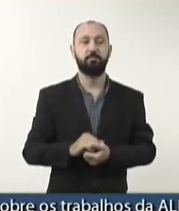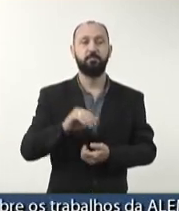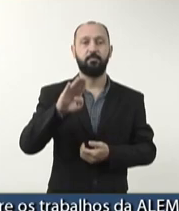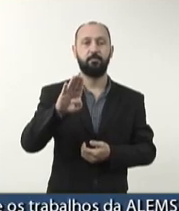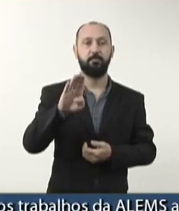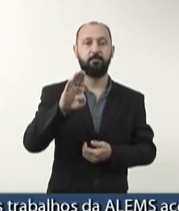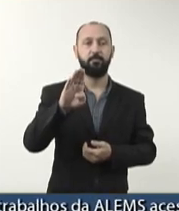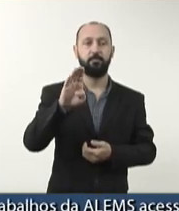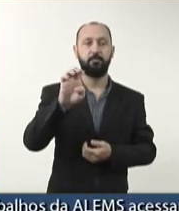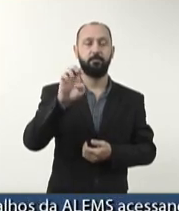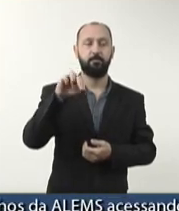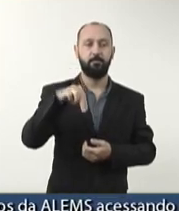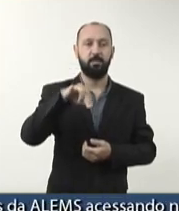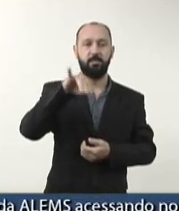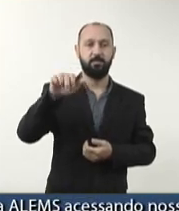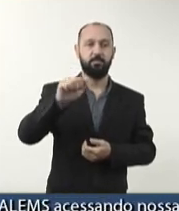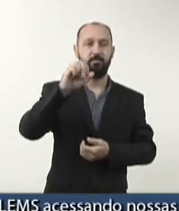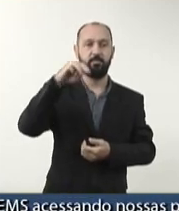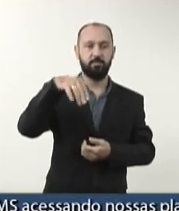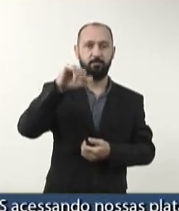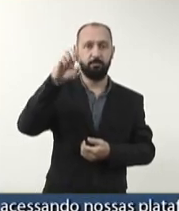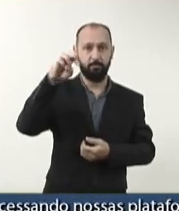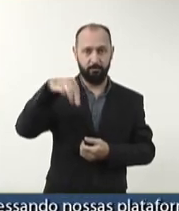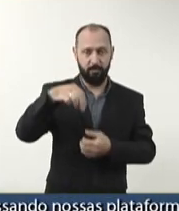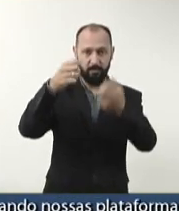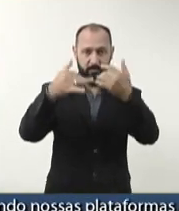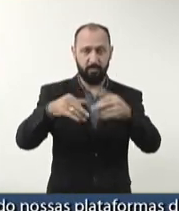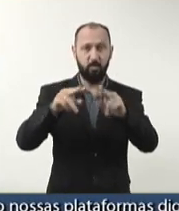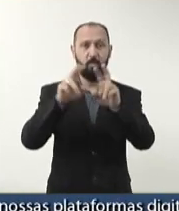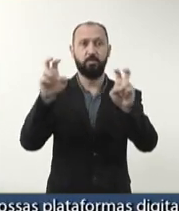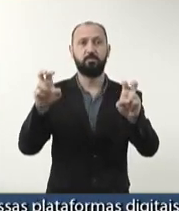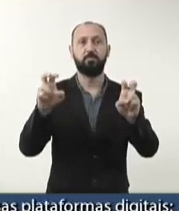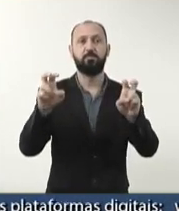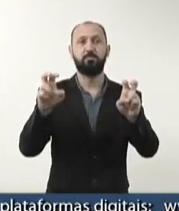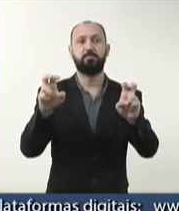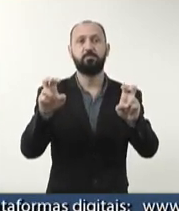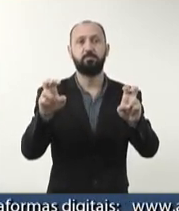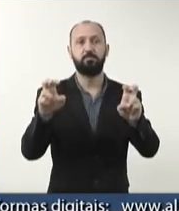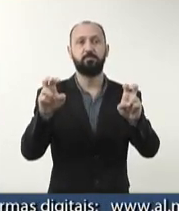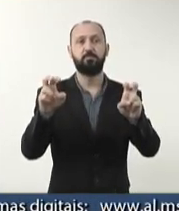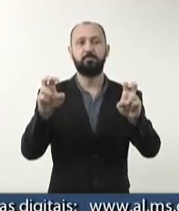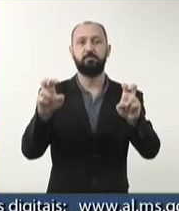Benjamin, que discorreu sobre o assunto e que,